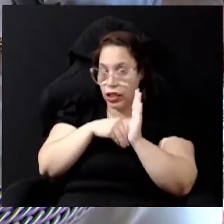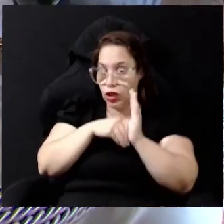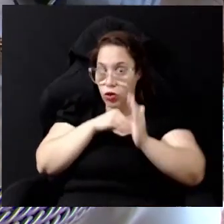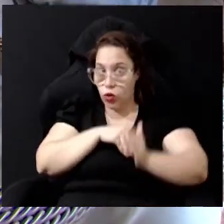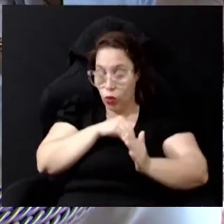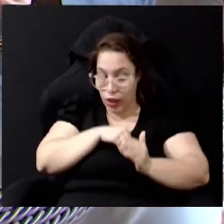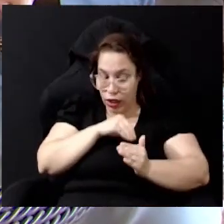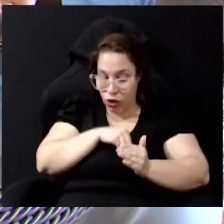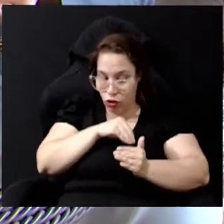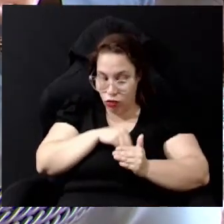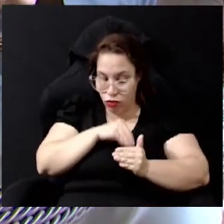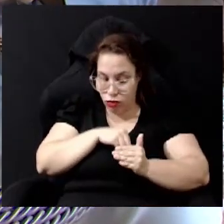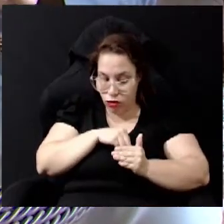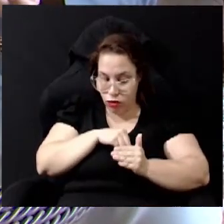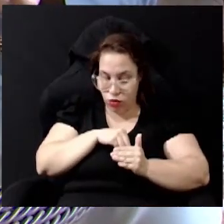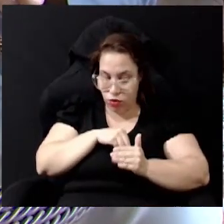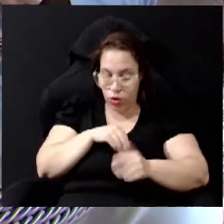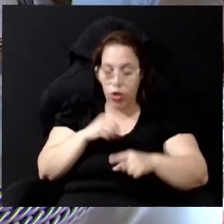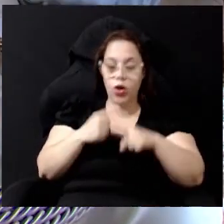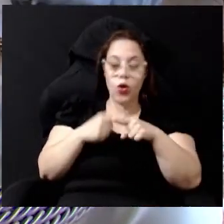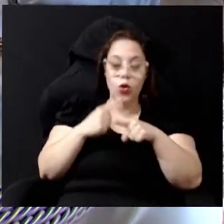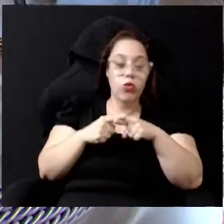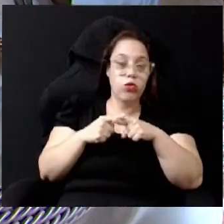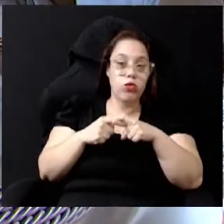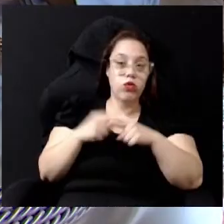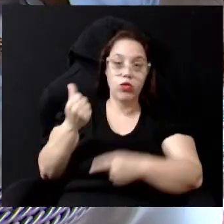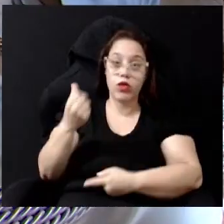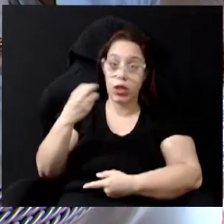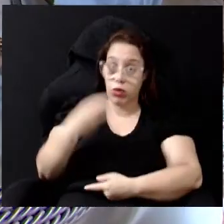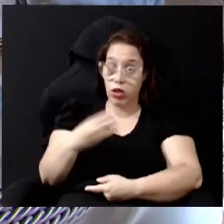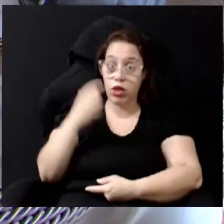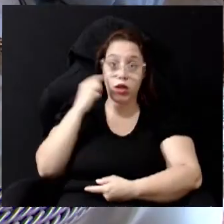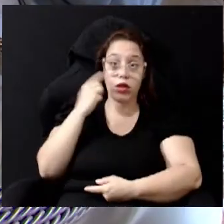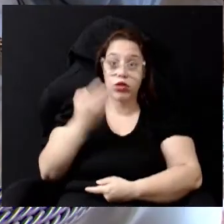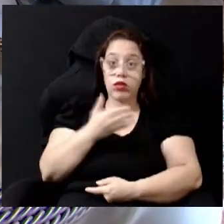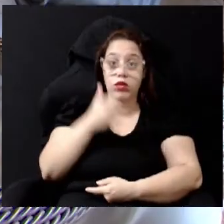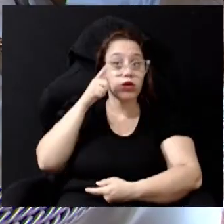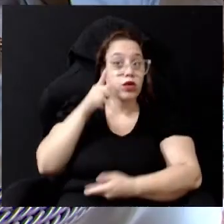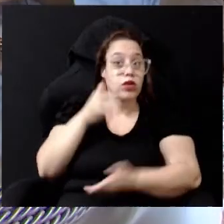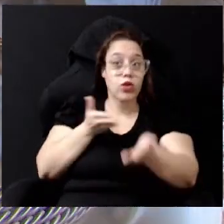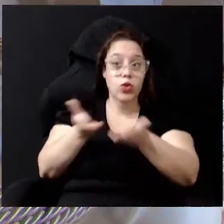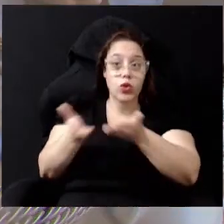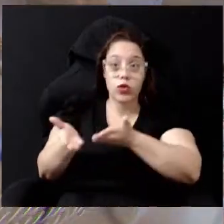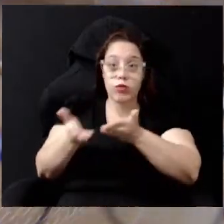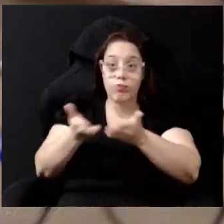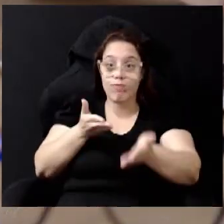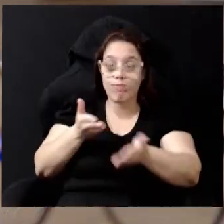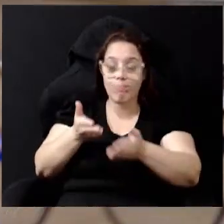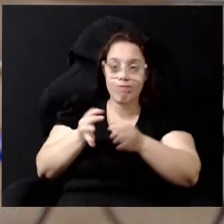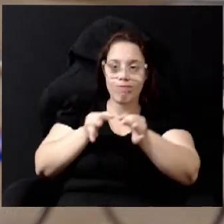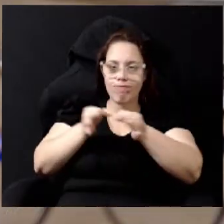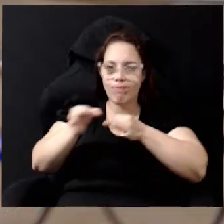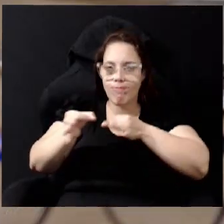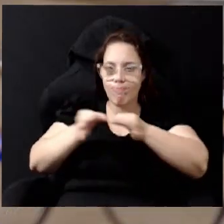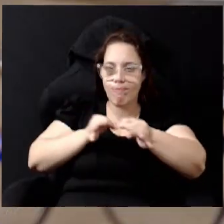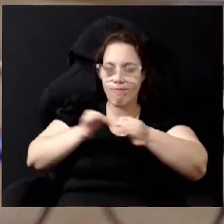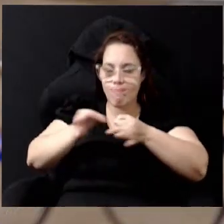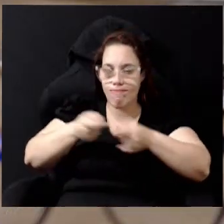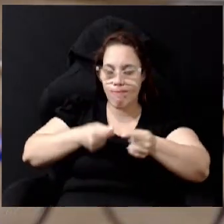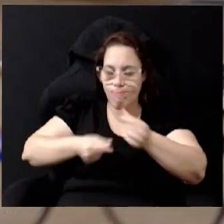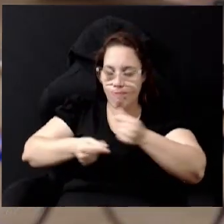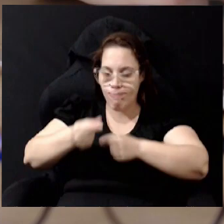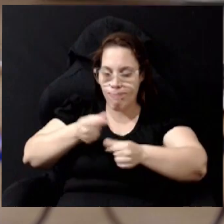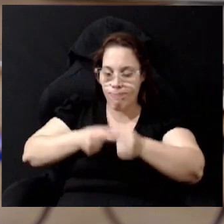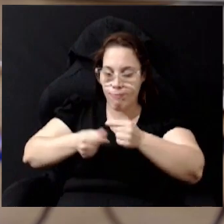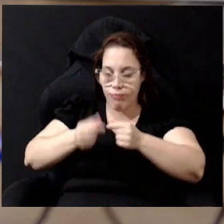porque com esses recursos do 13º, ela consegue fazer uma programação financeira para os gastos